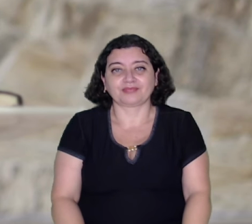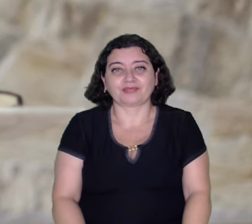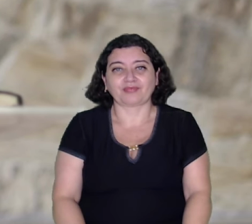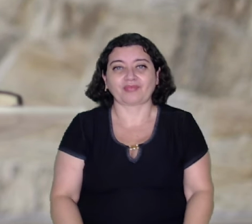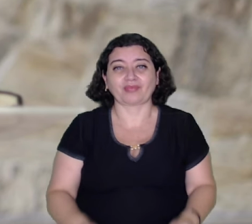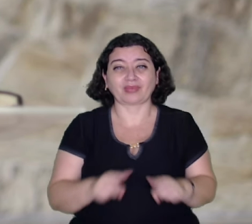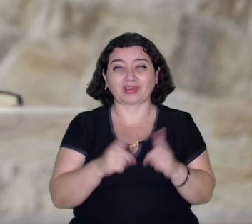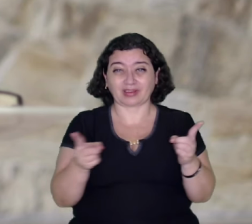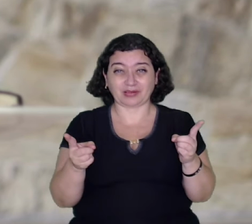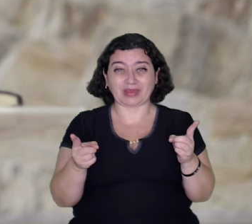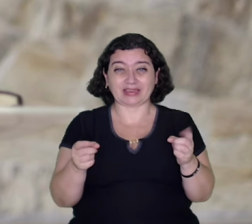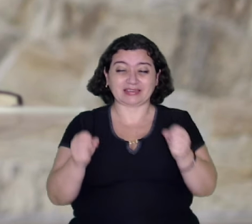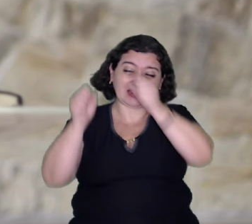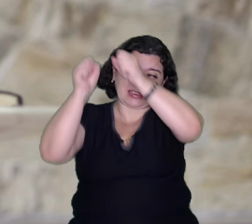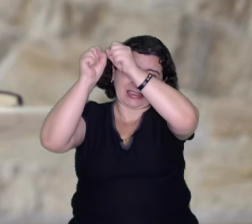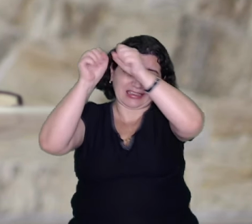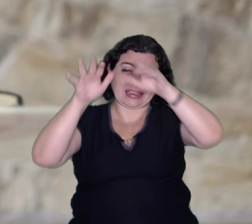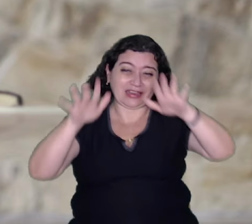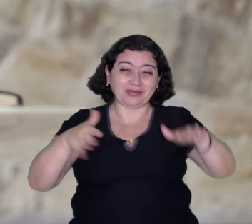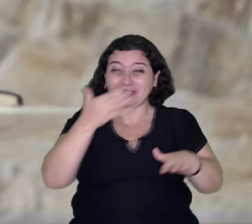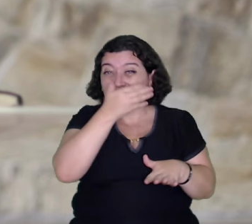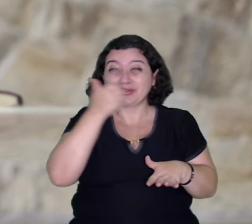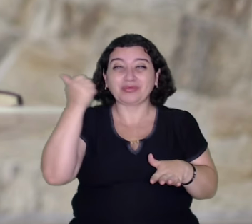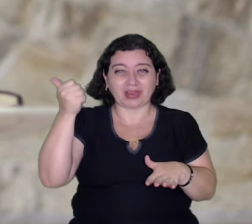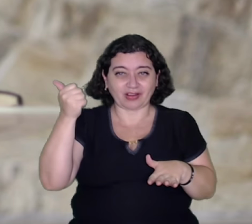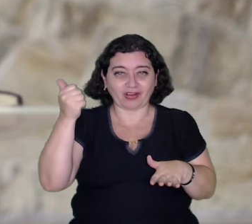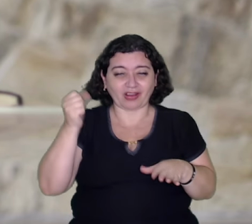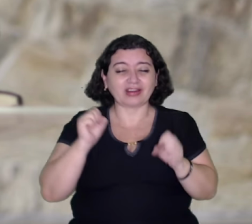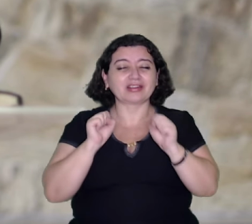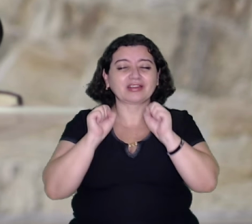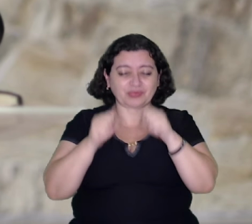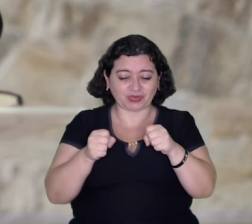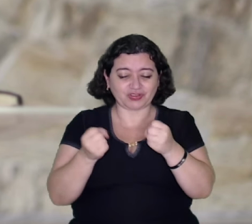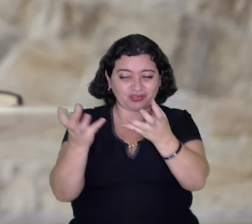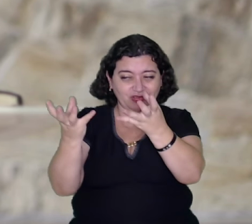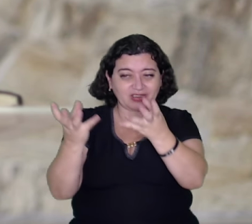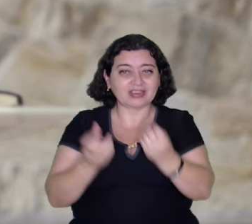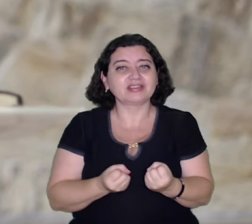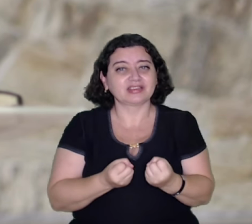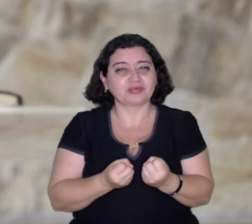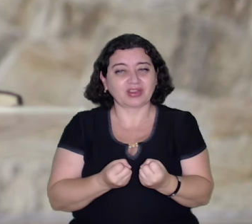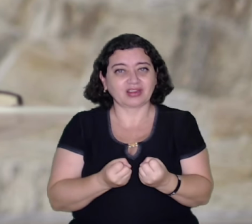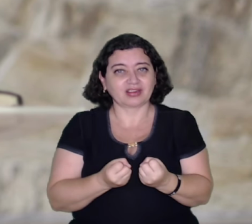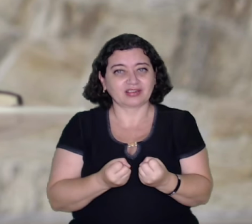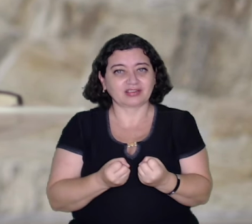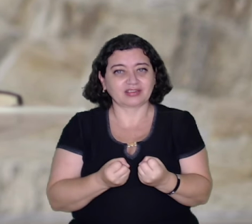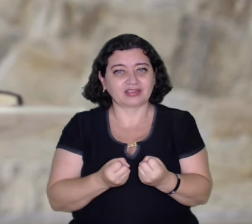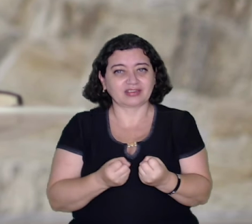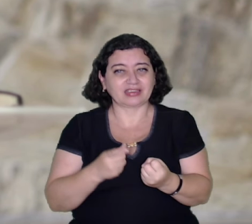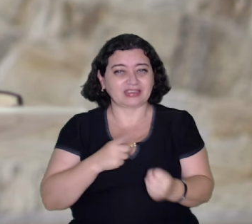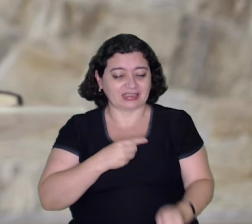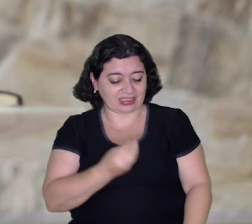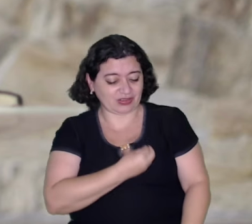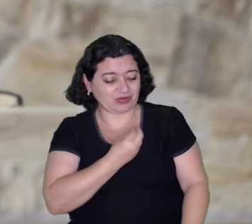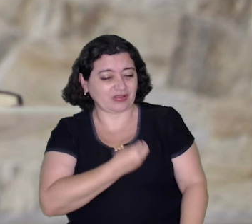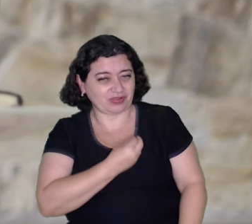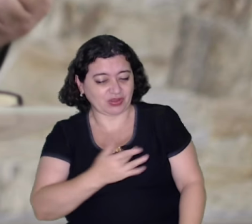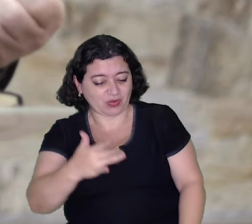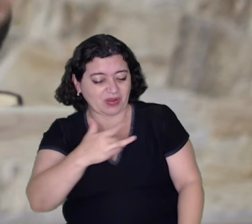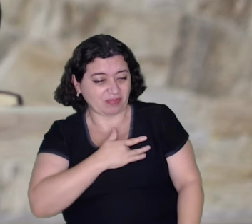Mas a maior bênção que eles podiam receber, que teriam na vida deles um